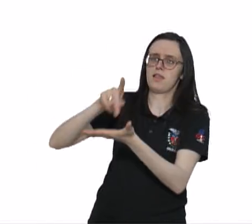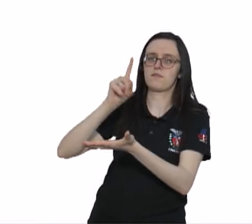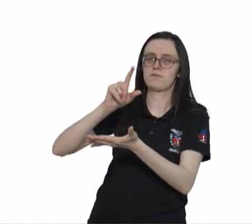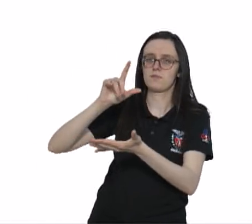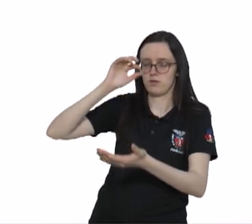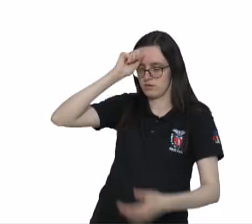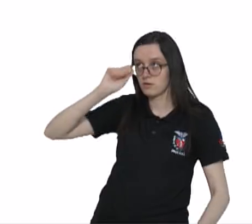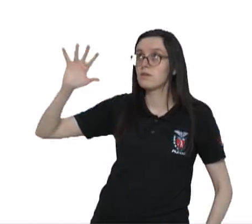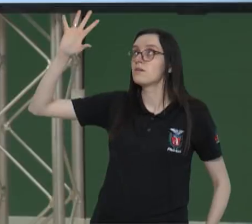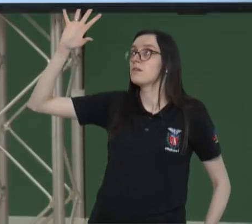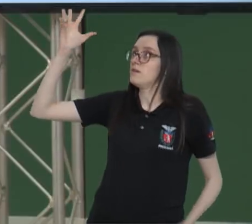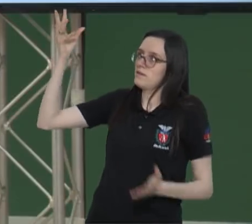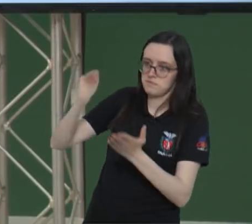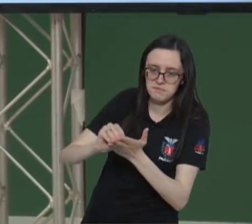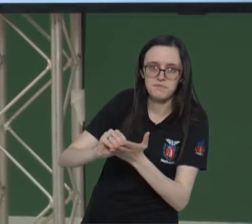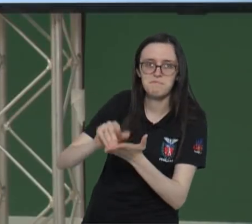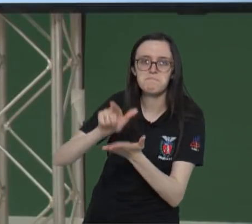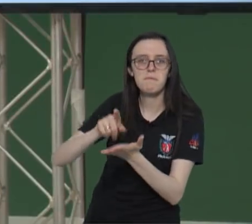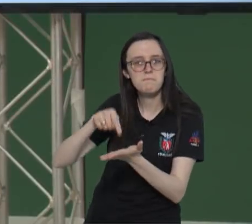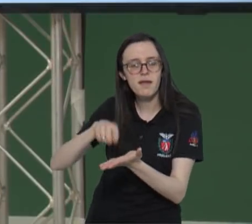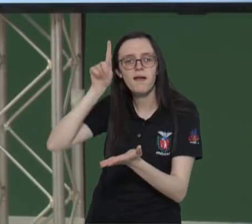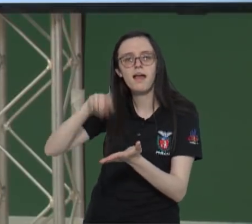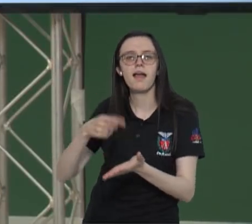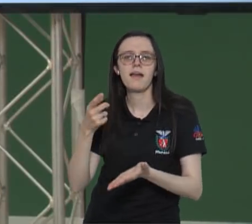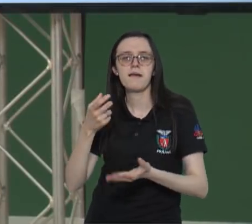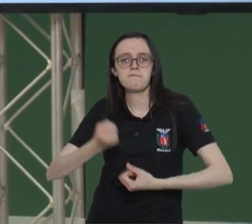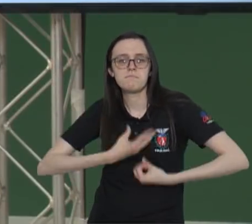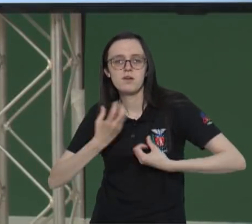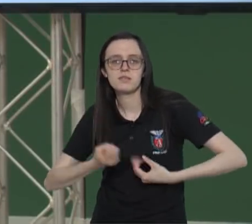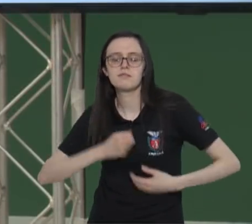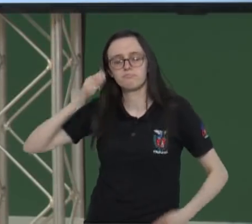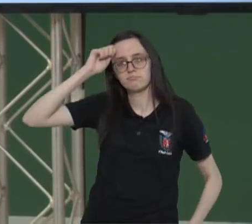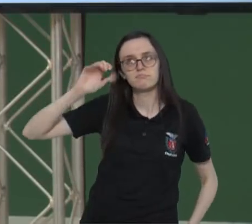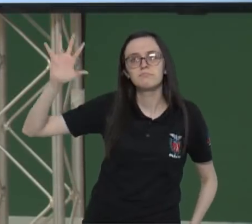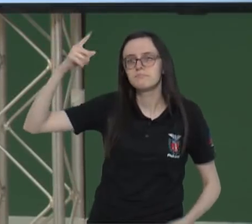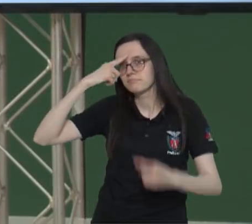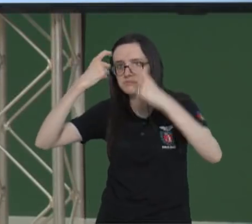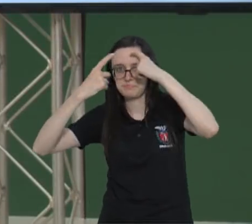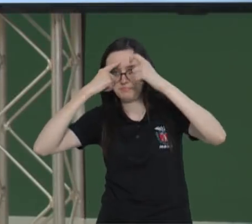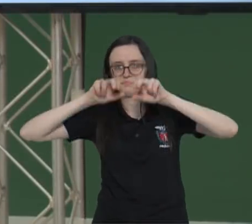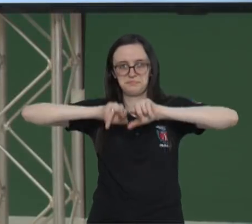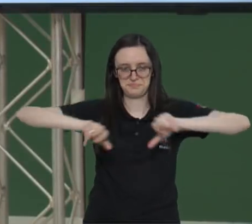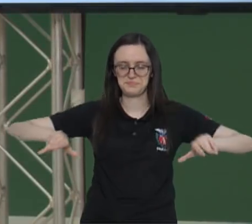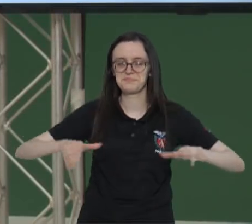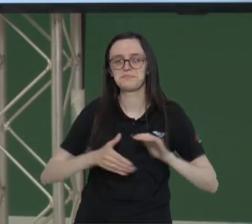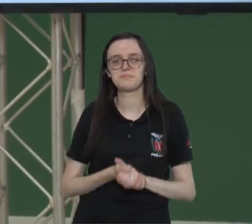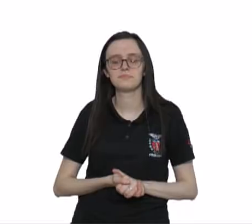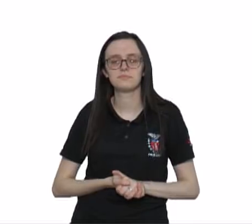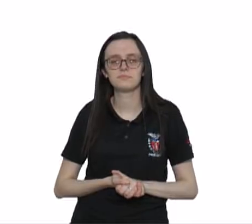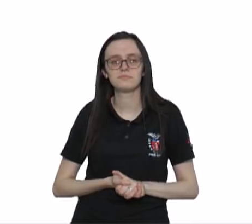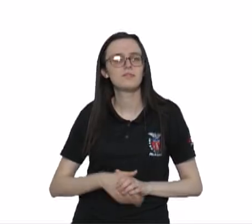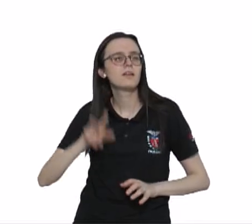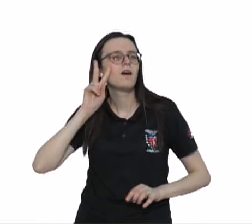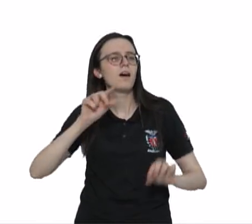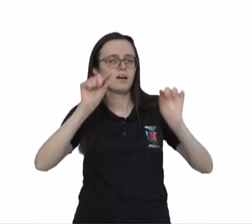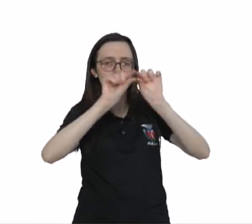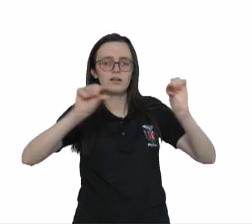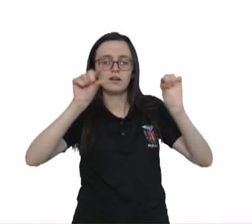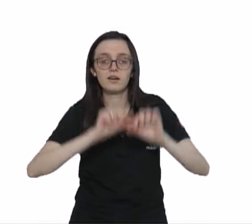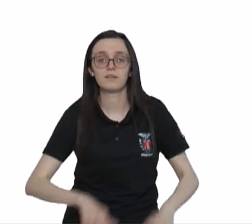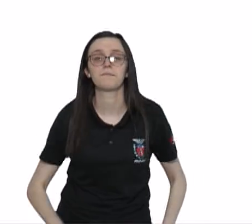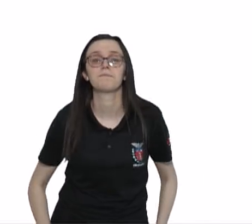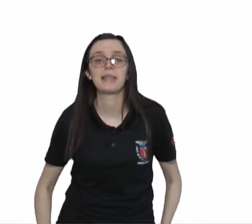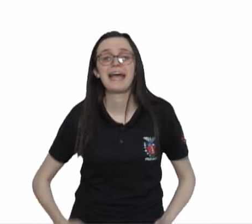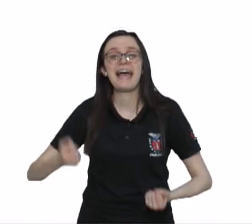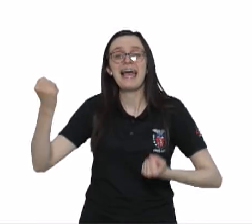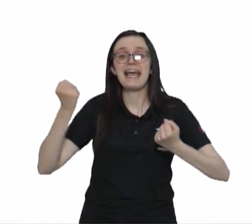seja, envolve a poesia, envolve a imaginação, envolve a criatividade. Nesses versos aqui, e na garagem há